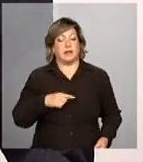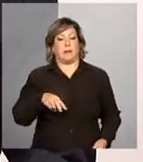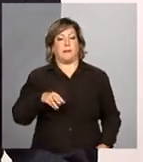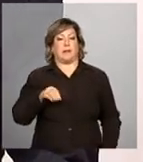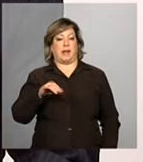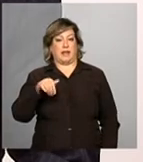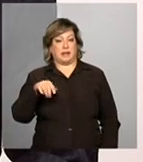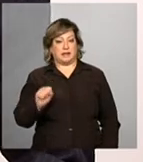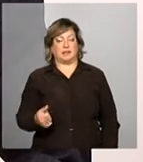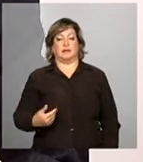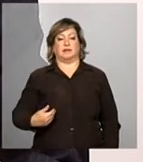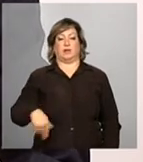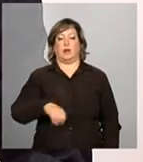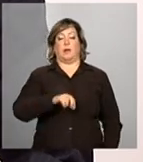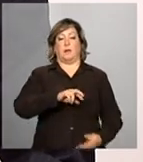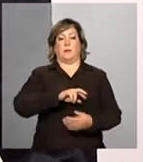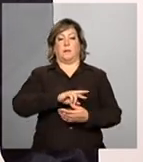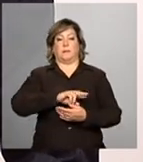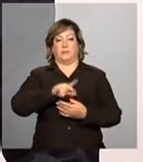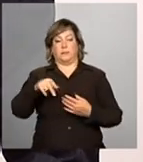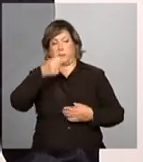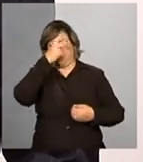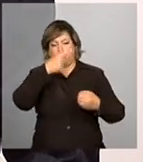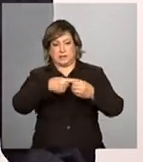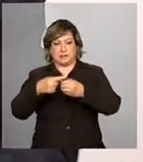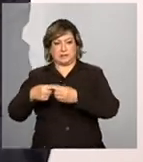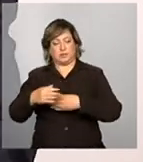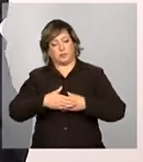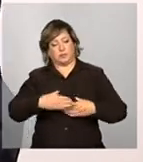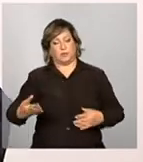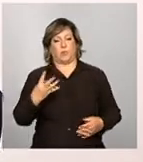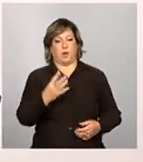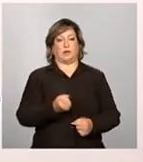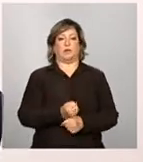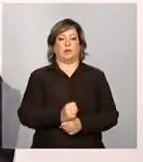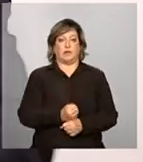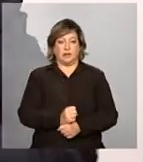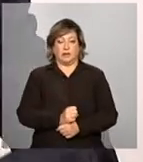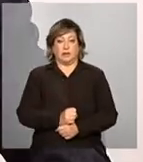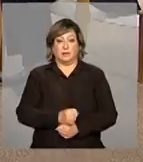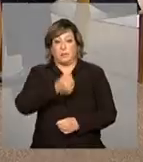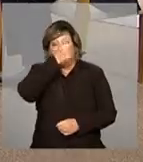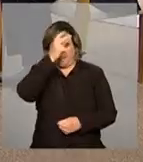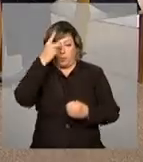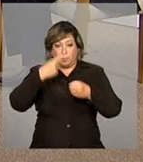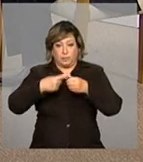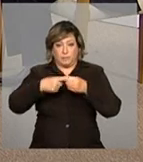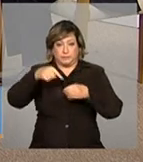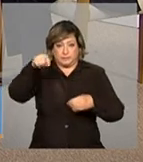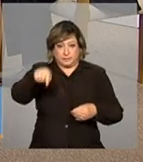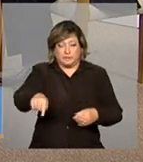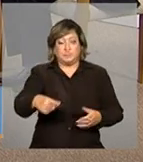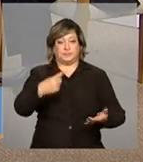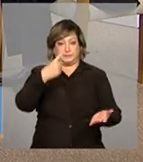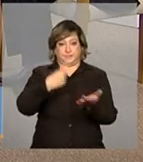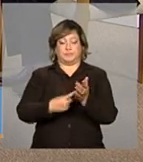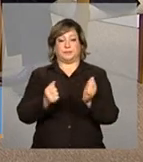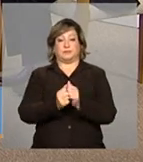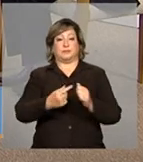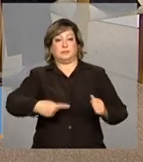metas a alcançar nós município Durante os próximos os próximos quatro anos é óbvio que o município se comprometendo com essas metas